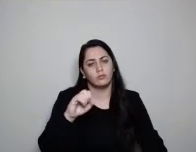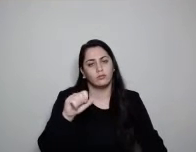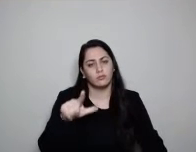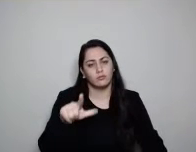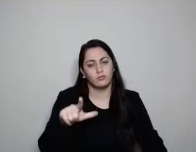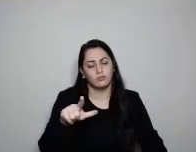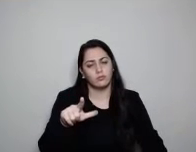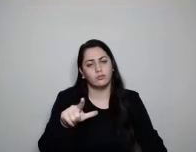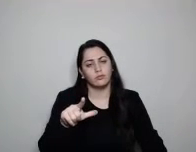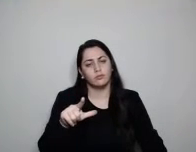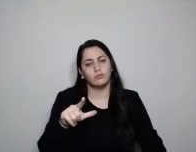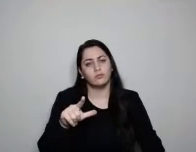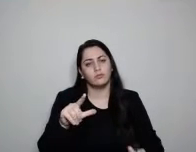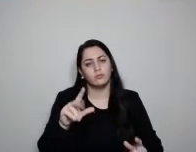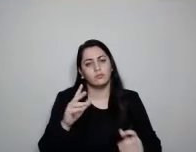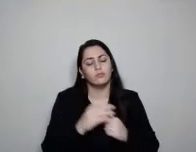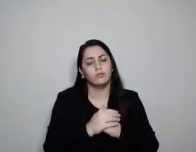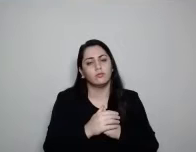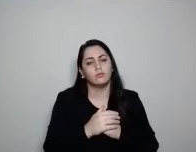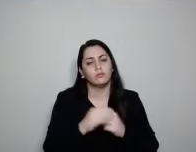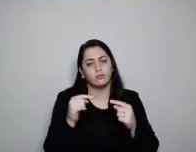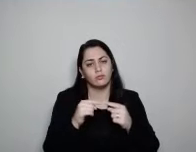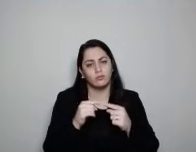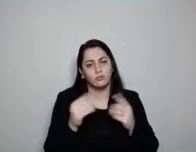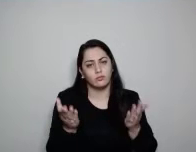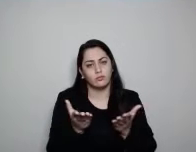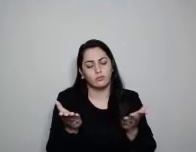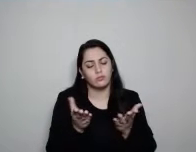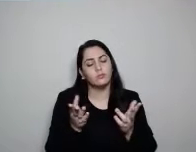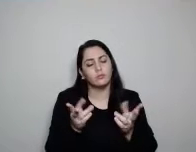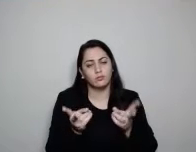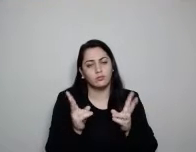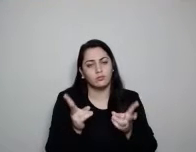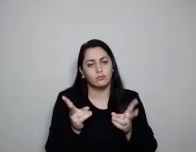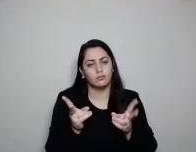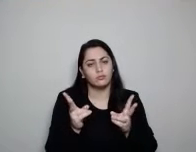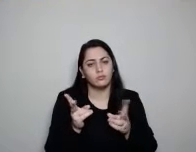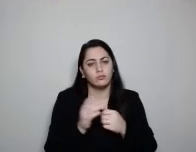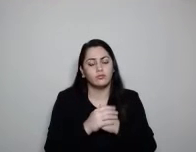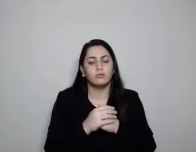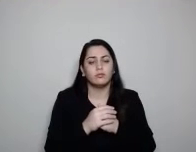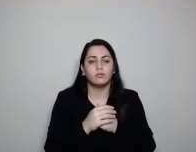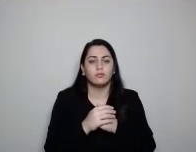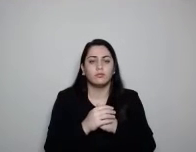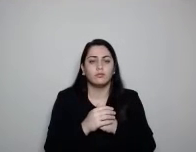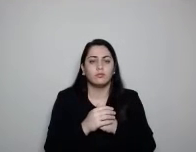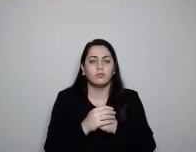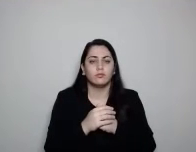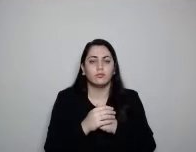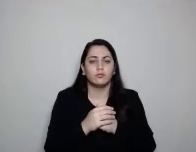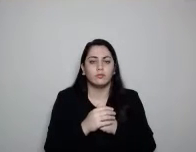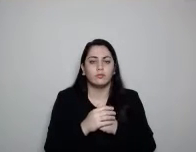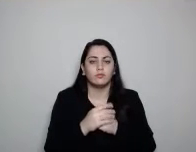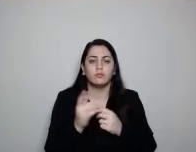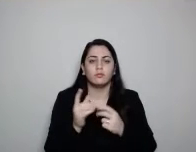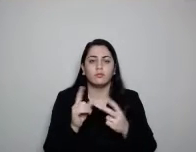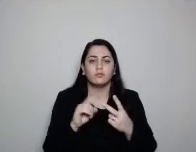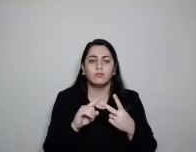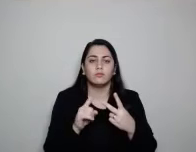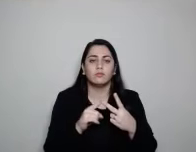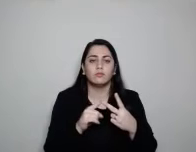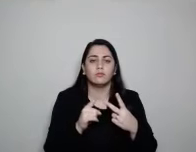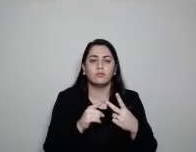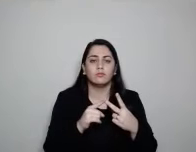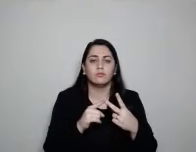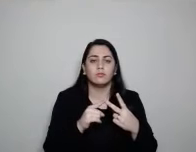o que a gente aplica aqui, sempre. E o outro seria 147, não é isso, doutor? Isso, correto. O outro é no mesmo sentido,